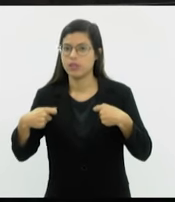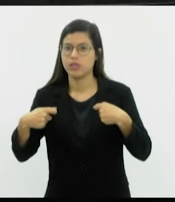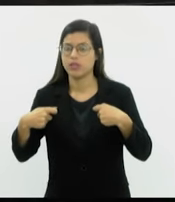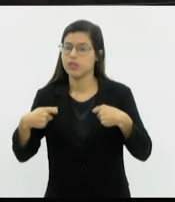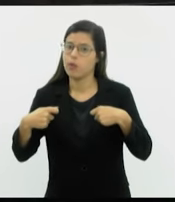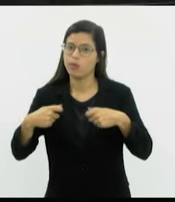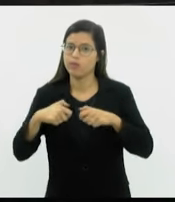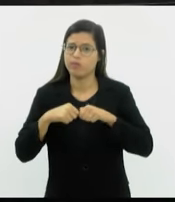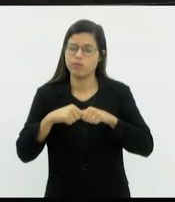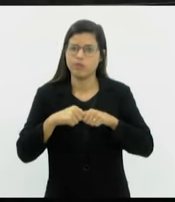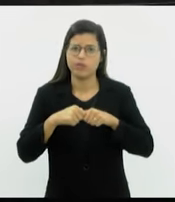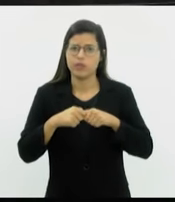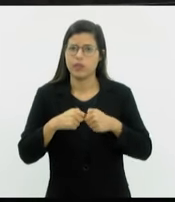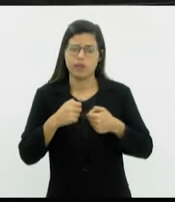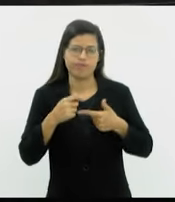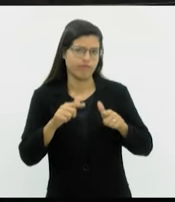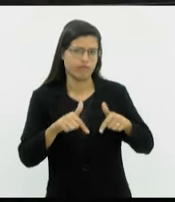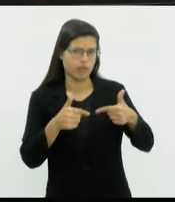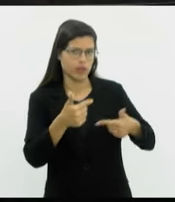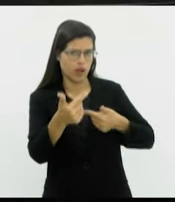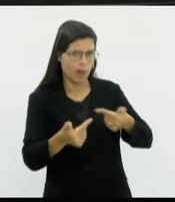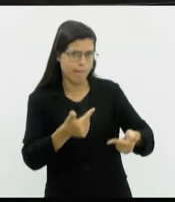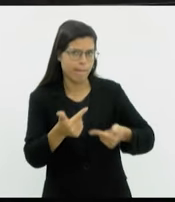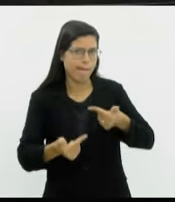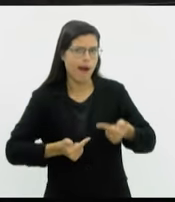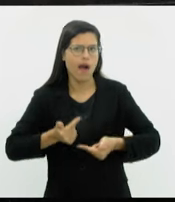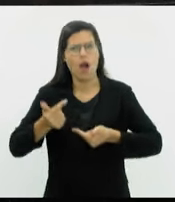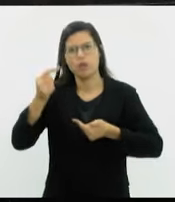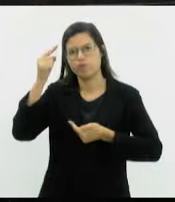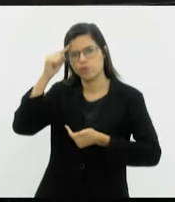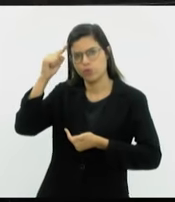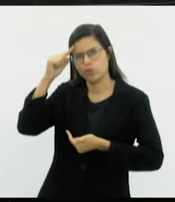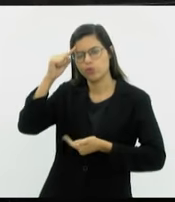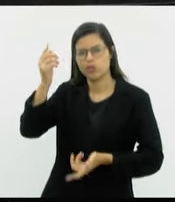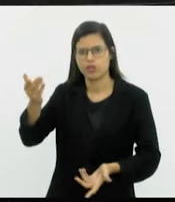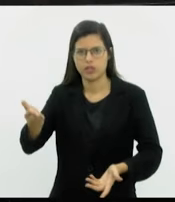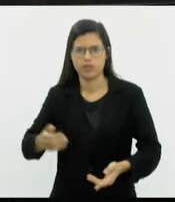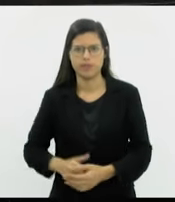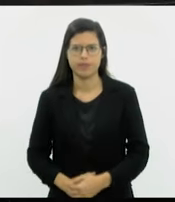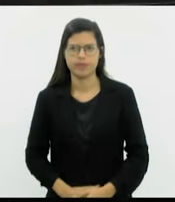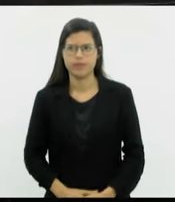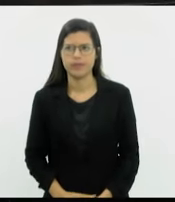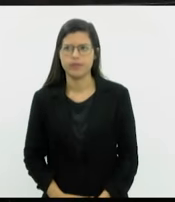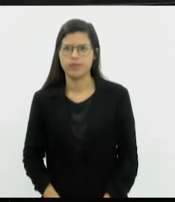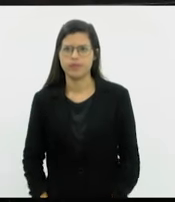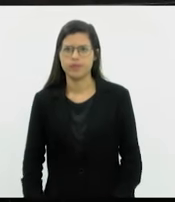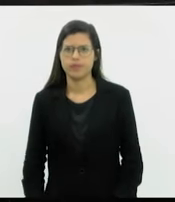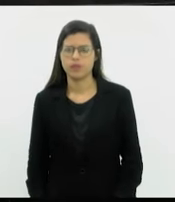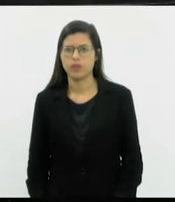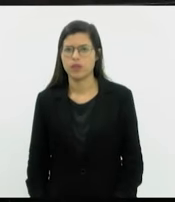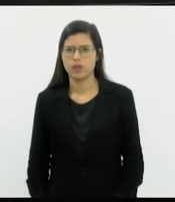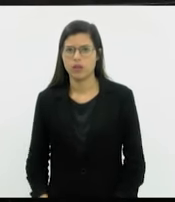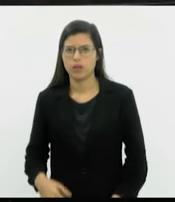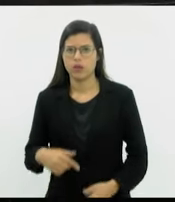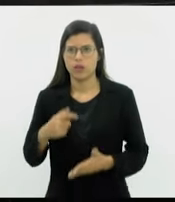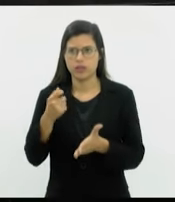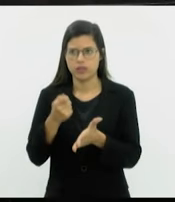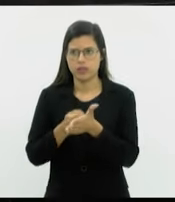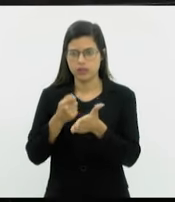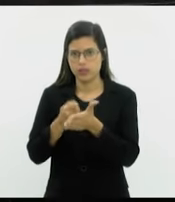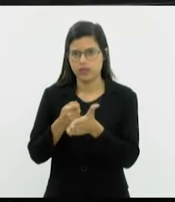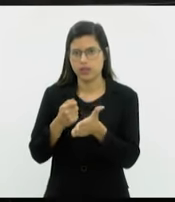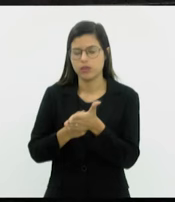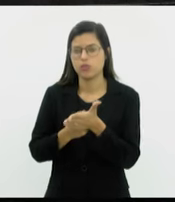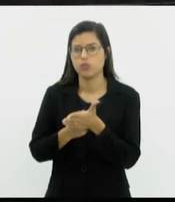suas atividades e levar o pão nosso de cada dia para casa. Então, essa luta é uma luta que a